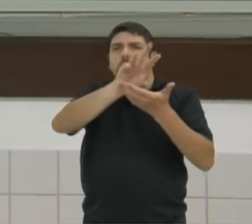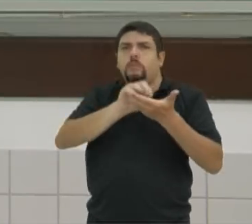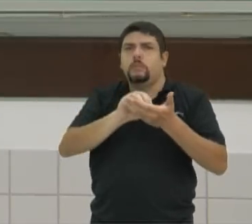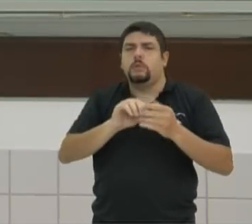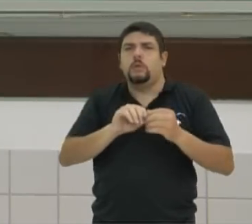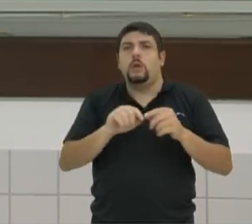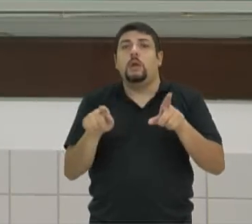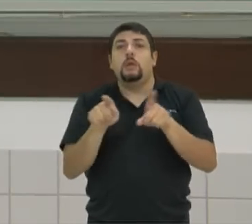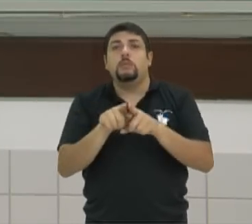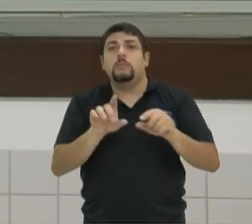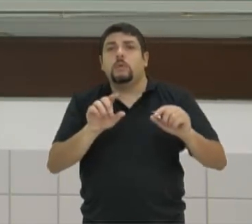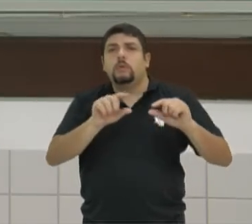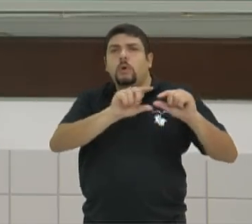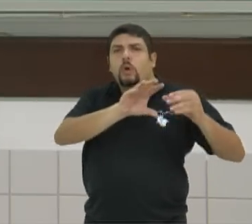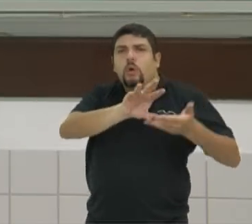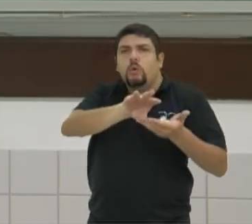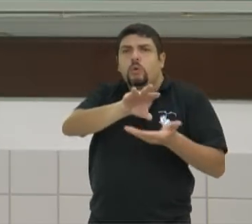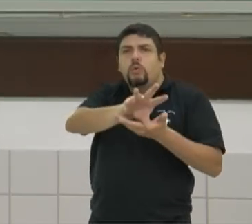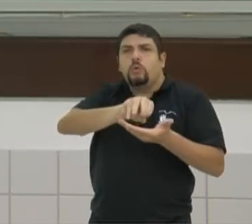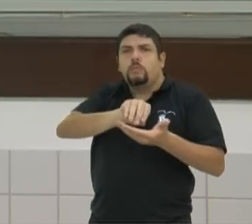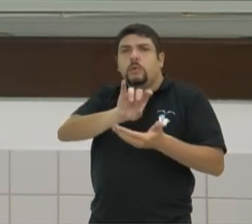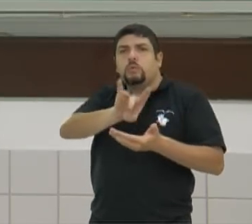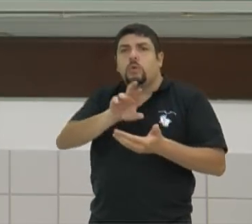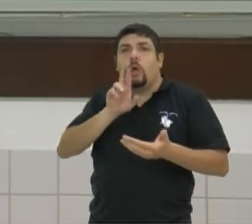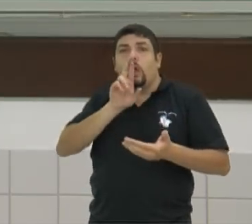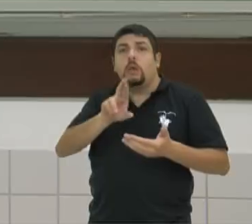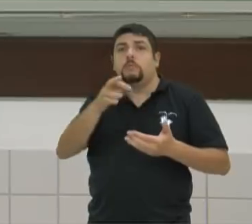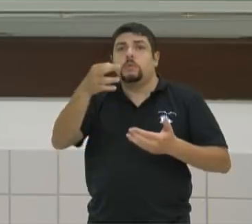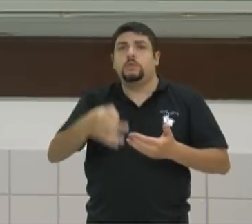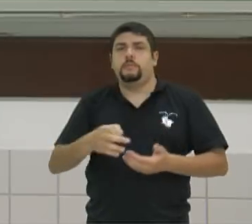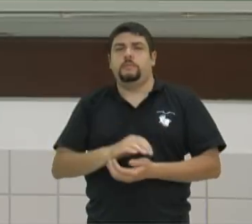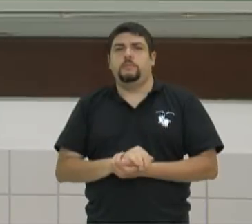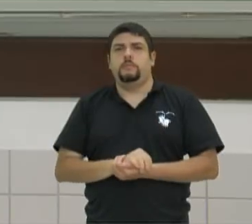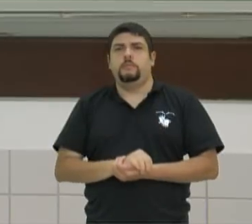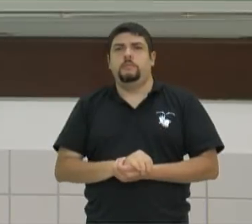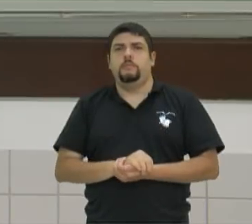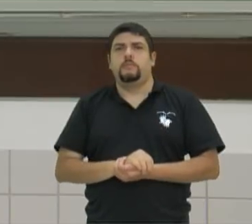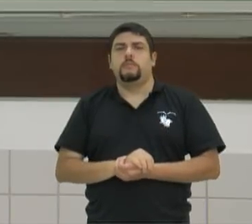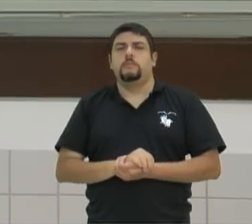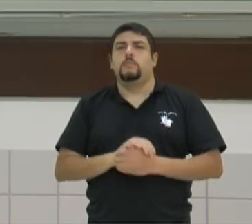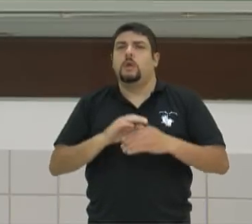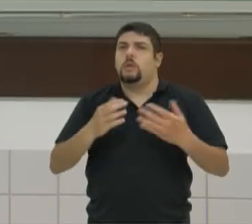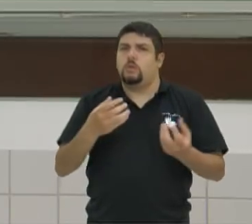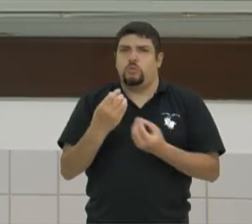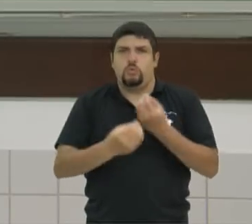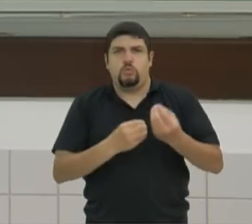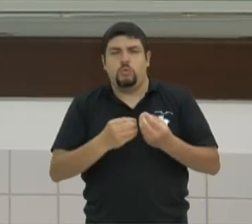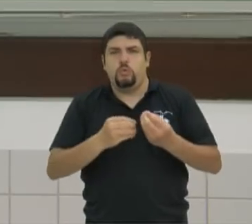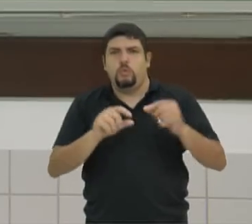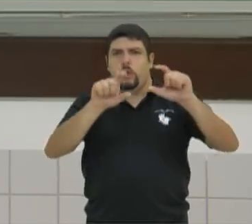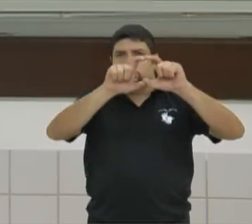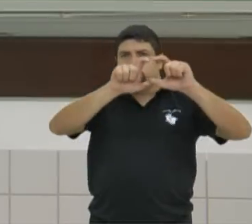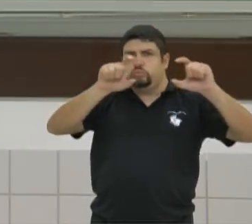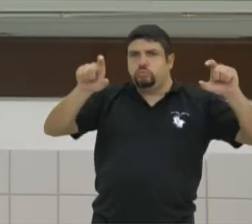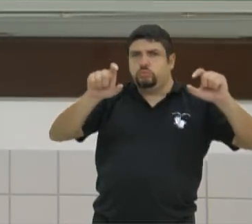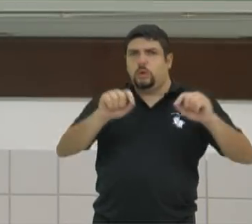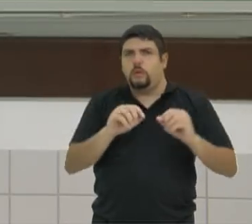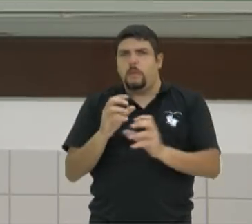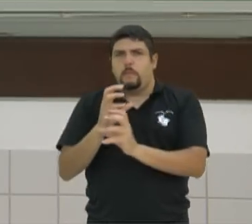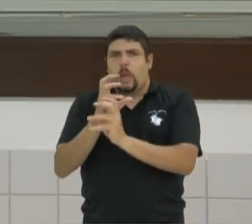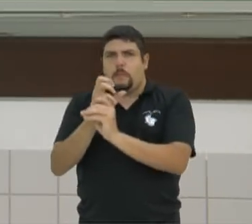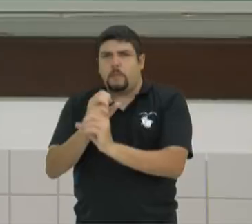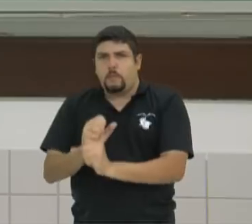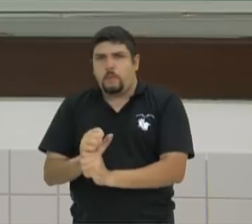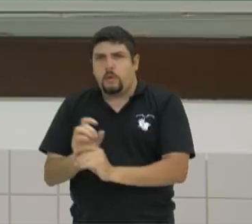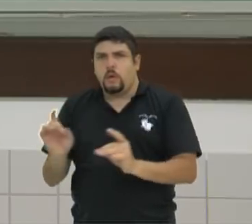se agiliza nos exercícios. Porque como é exercício de definição, a definição a gente pode fazer essa jogada e anotar só a definição correta ali embaixo do